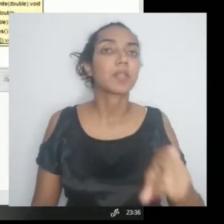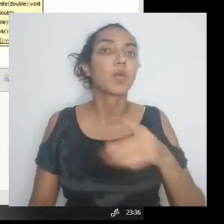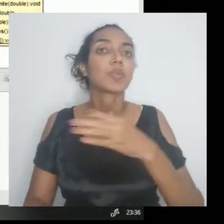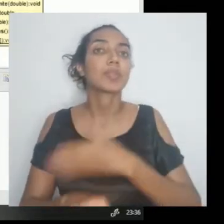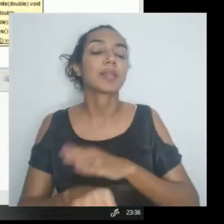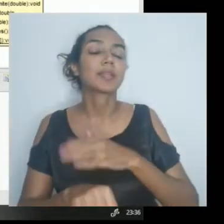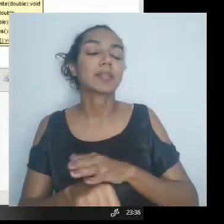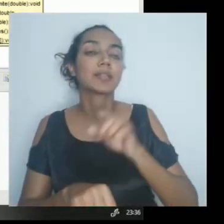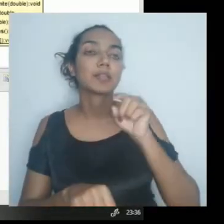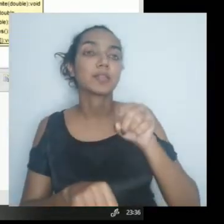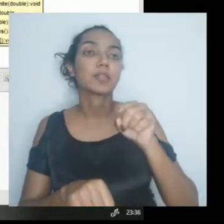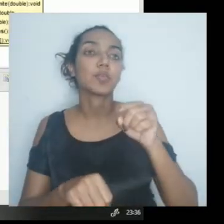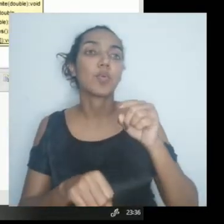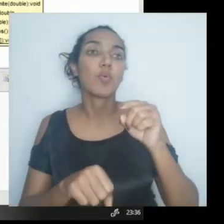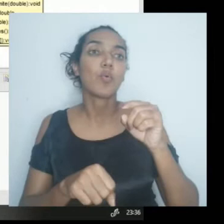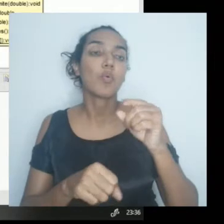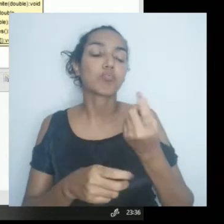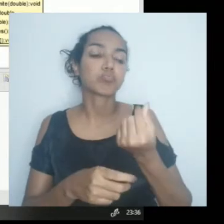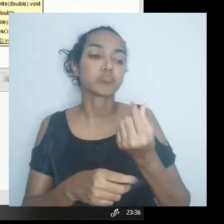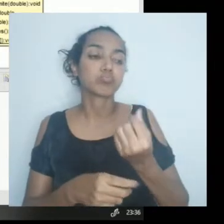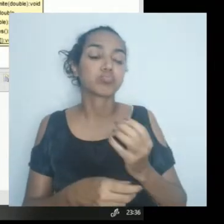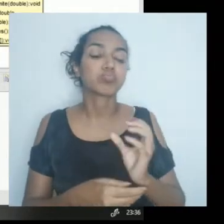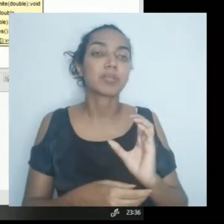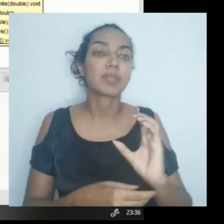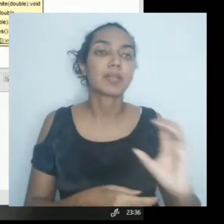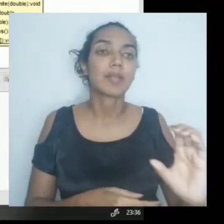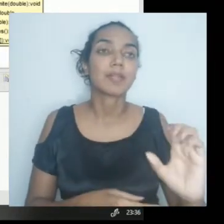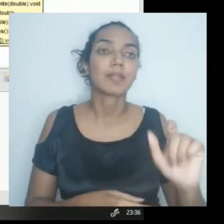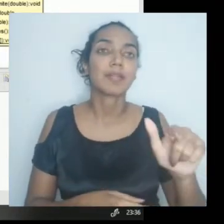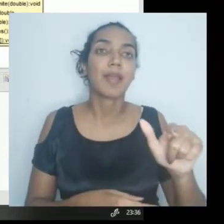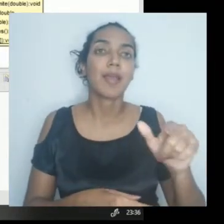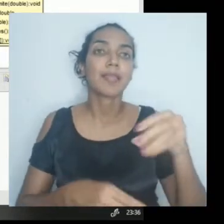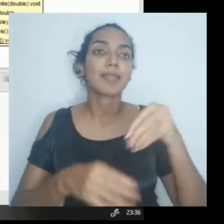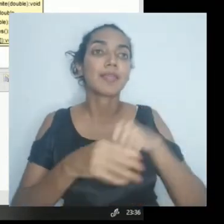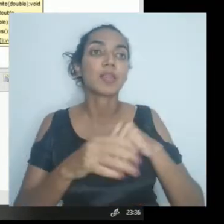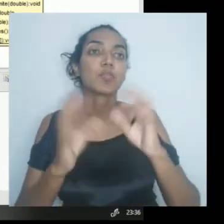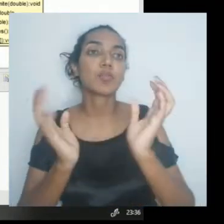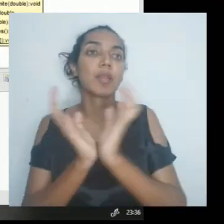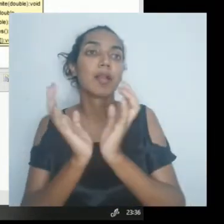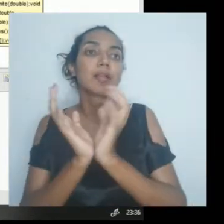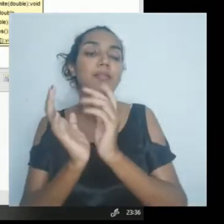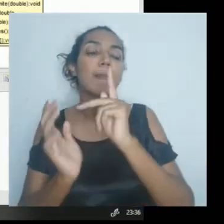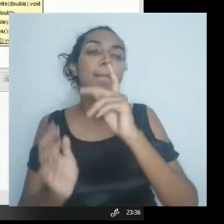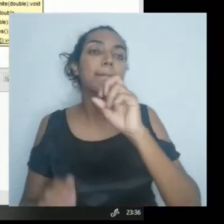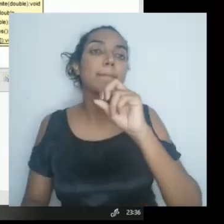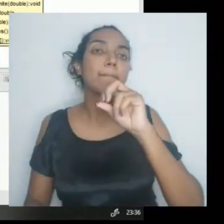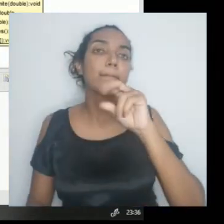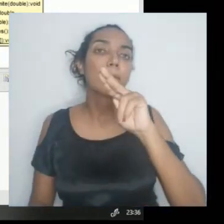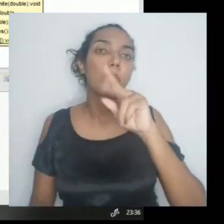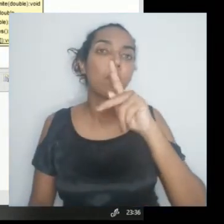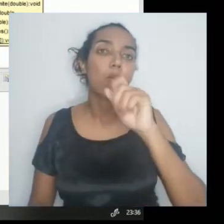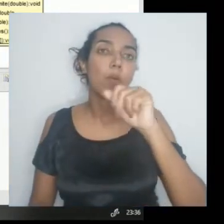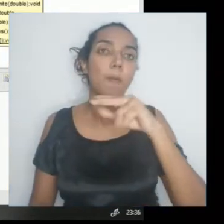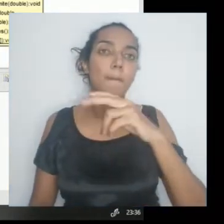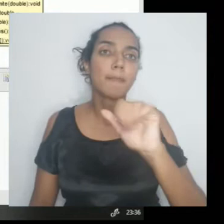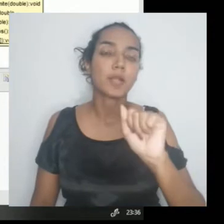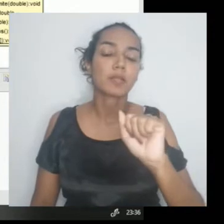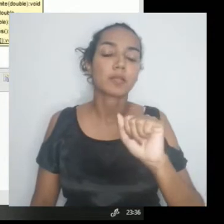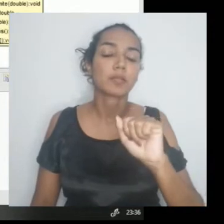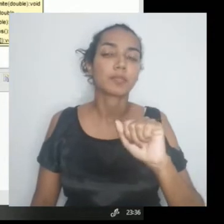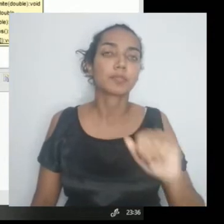mas o método creditar não existe aqui. O que é que acontece? This.creditar invoca o creditar da classe